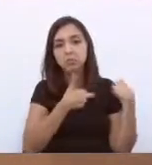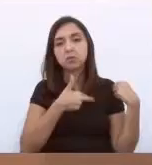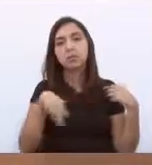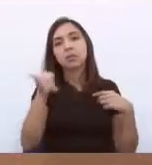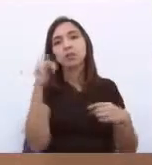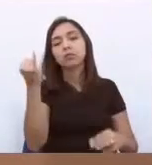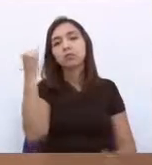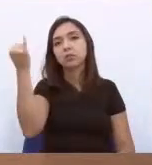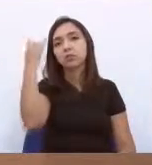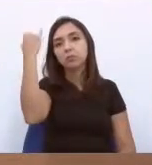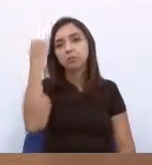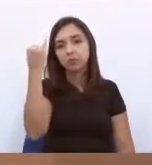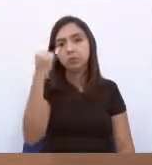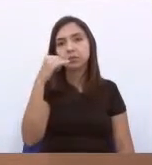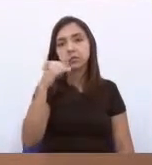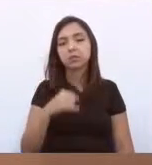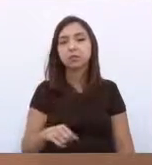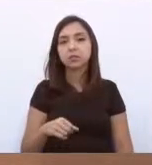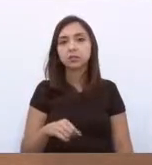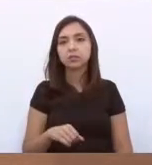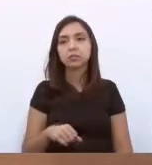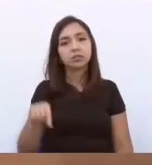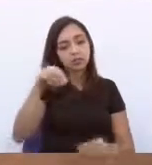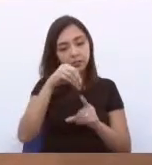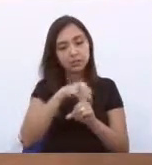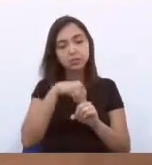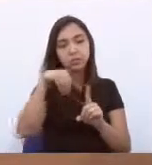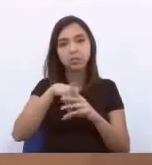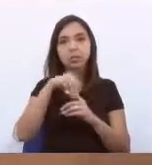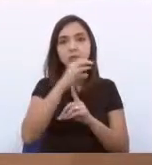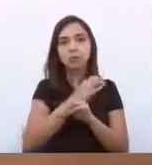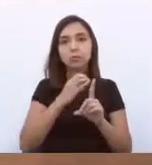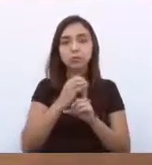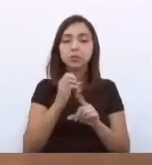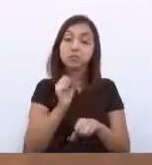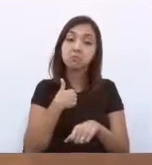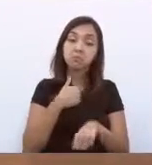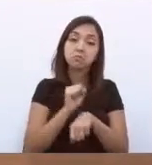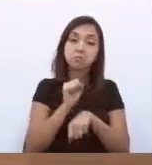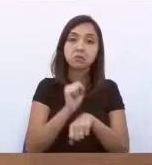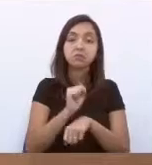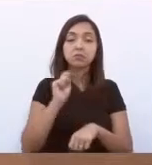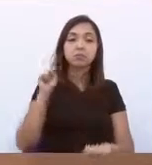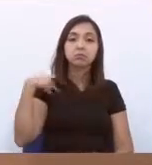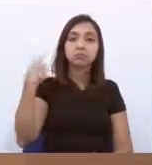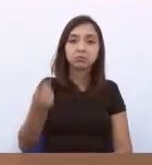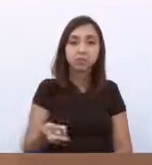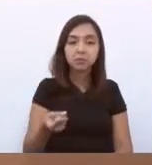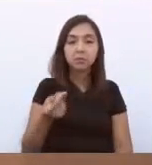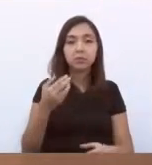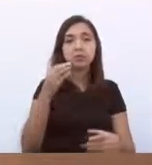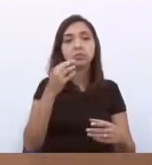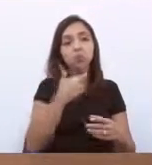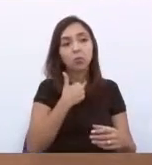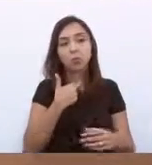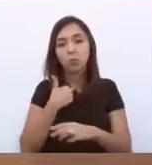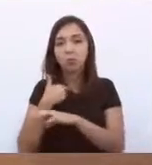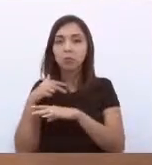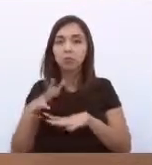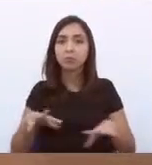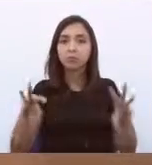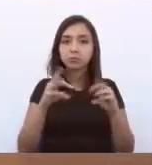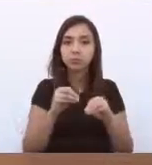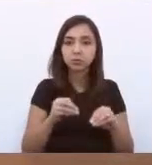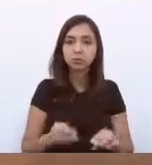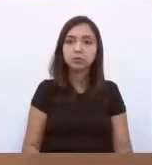papel importante nas suas comunidades. Eu espero que depois dessas ocupações